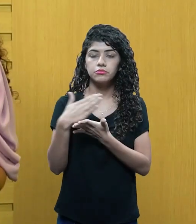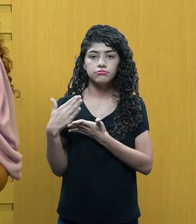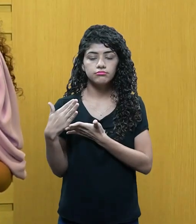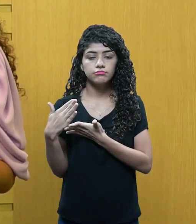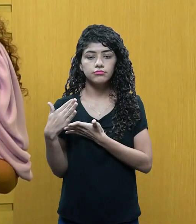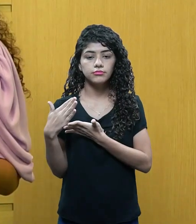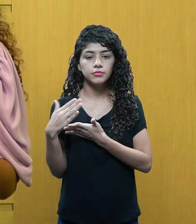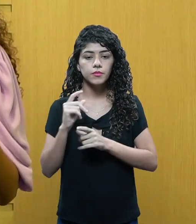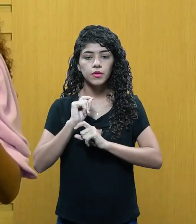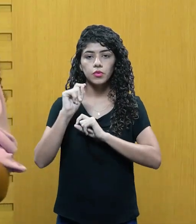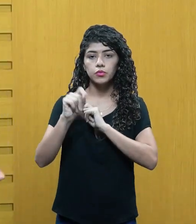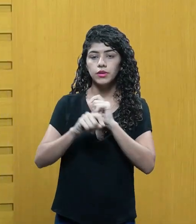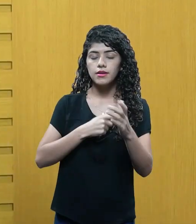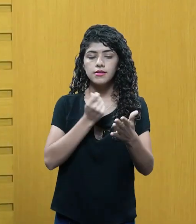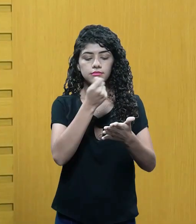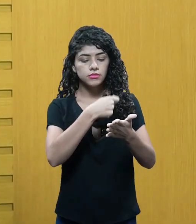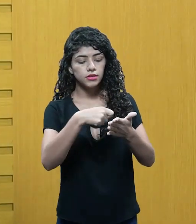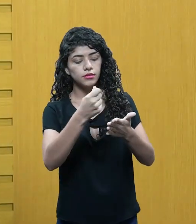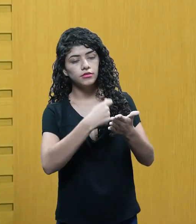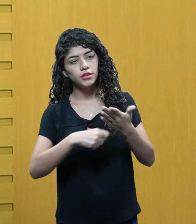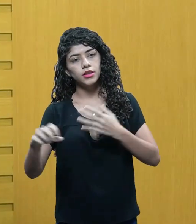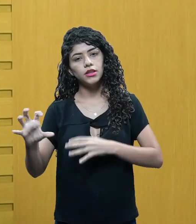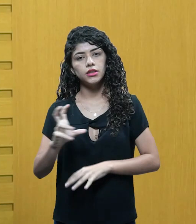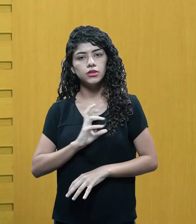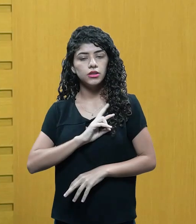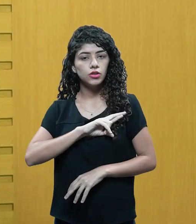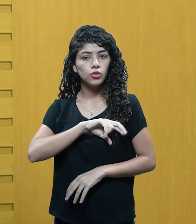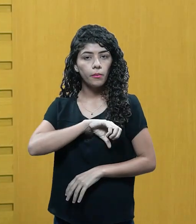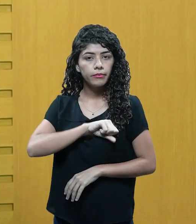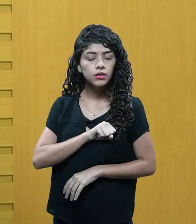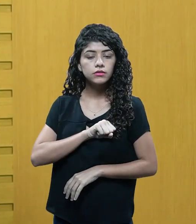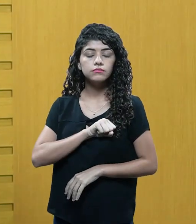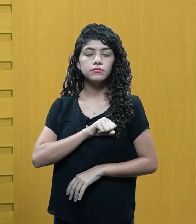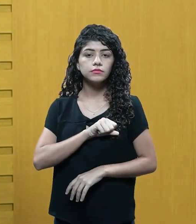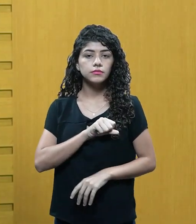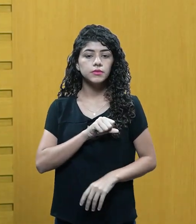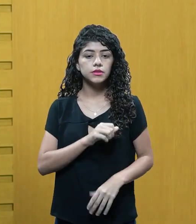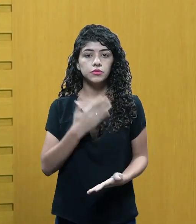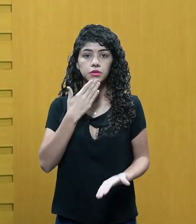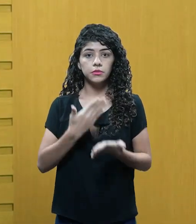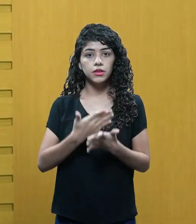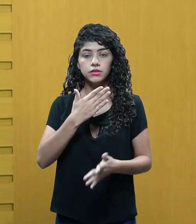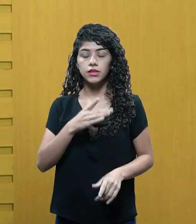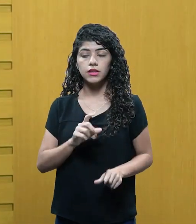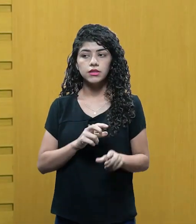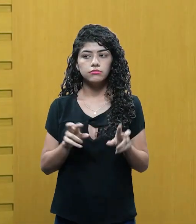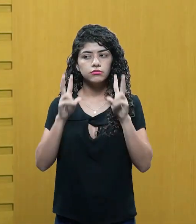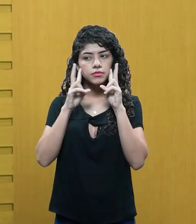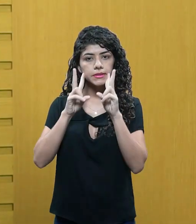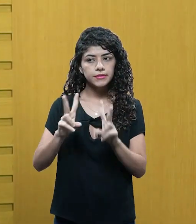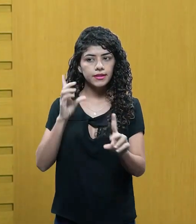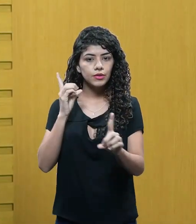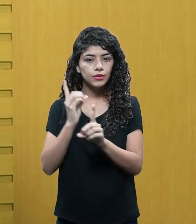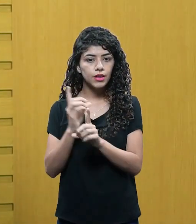a carreira fazendo romances literários, estudando literatura. Não se espantem se vocês encontrarem